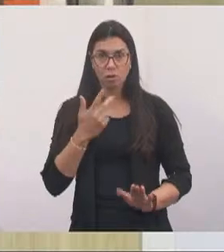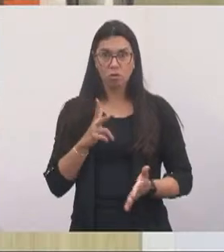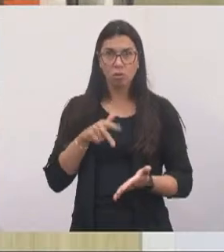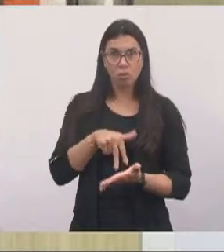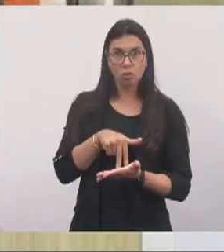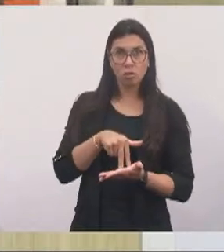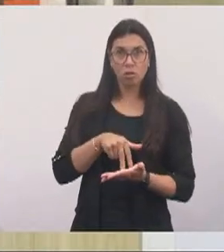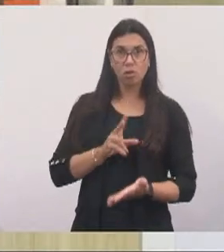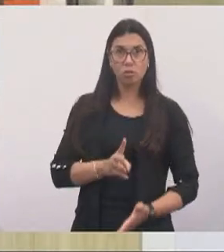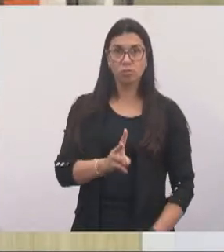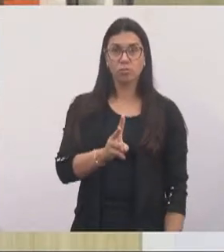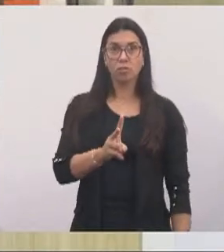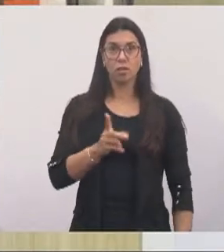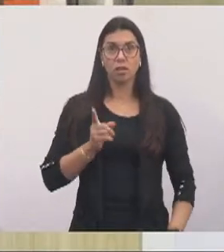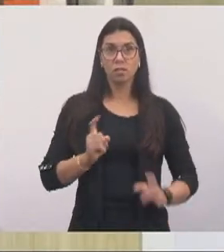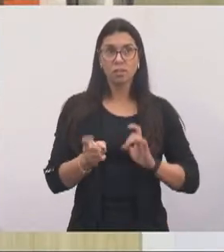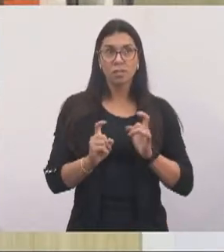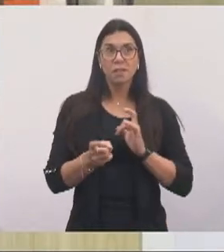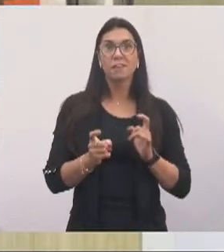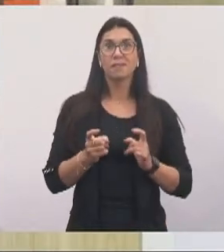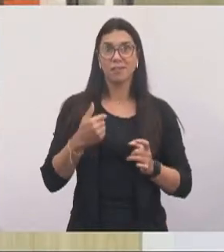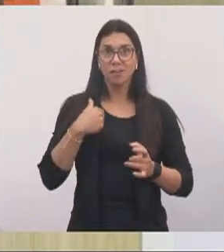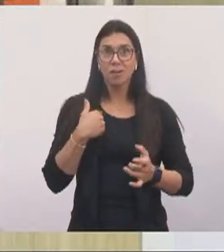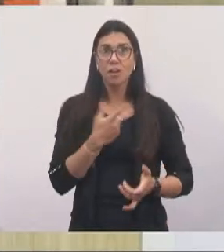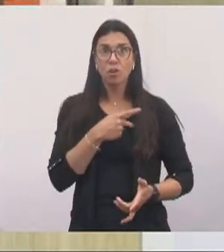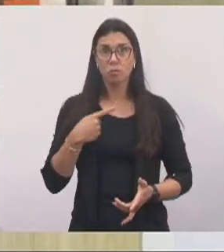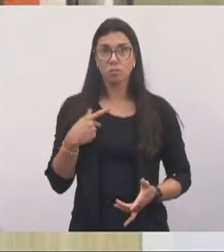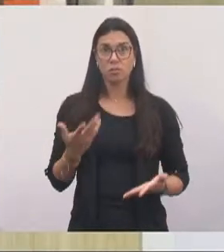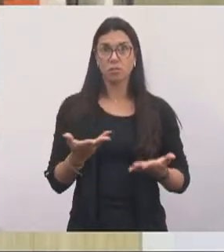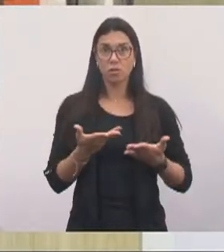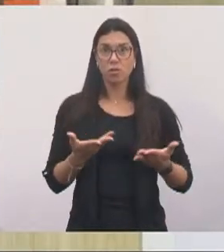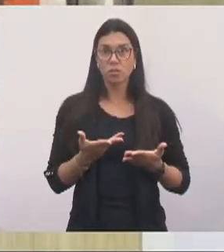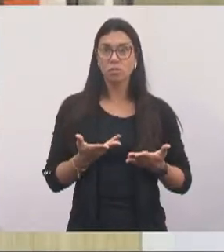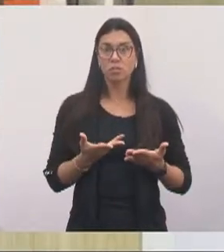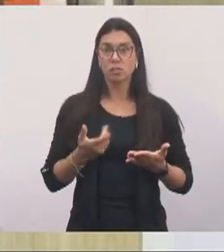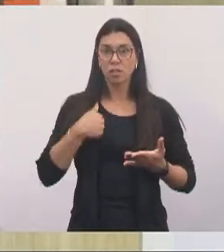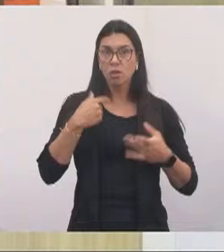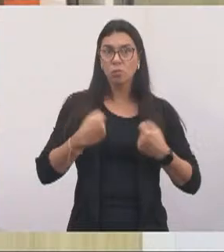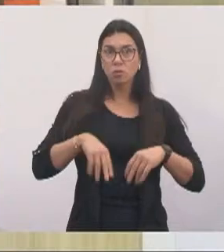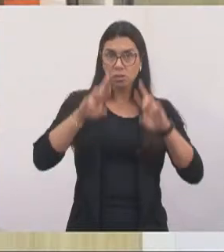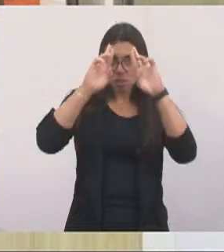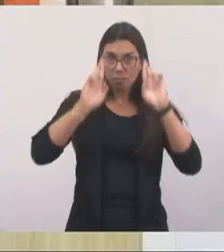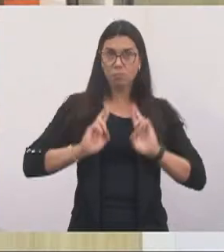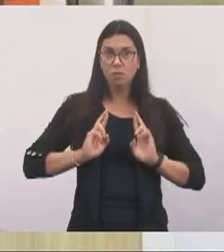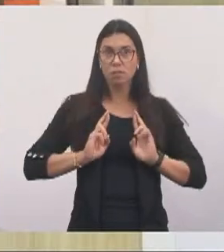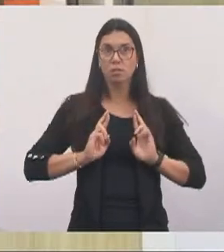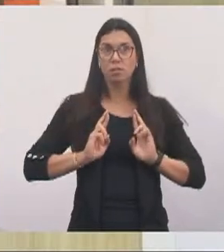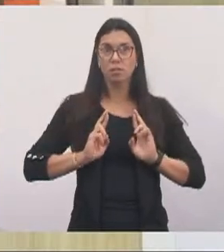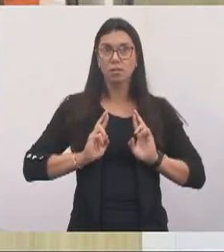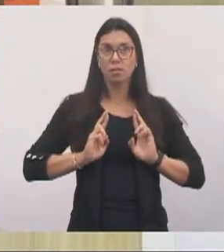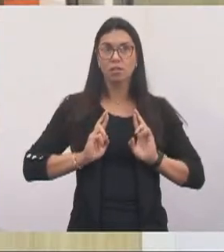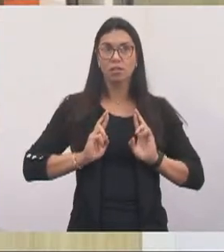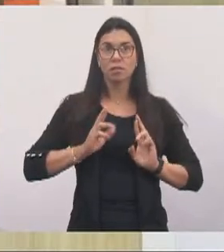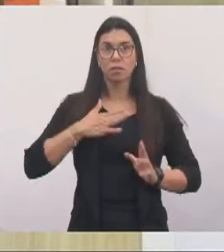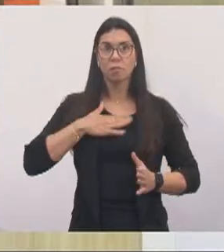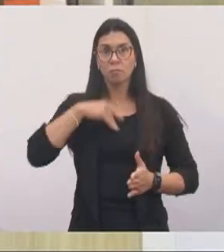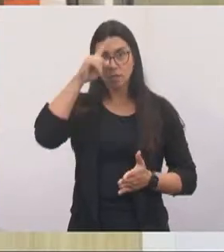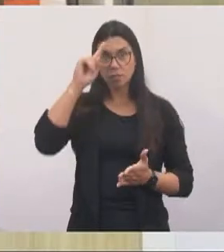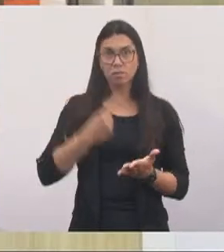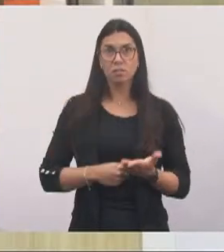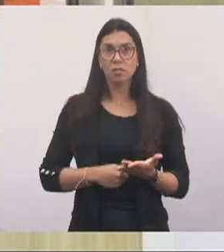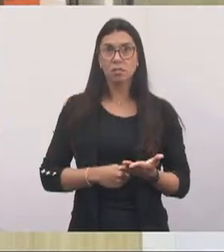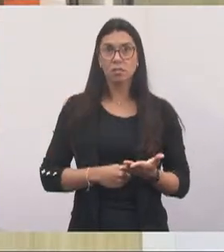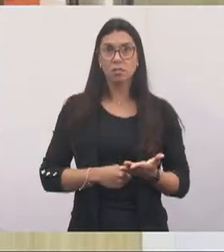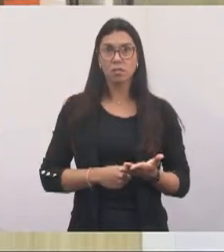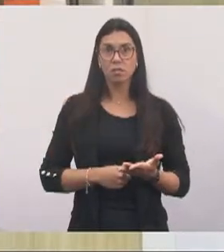Eu estou presidindo essa sessão. E sendo arbitrário. Tomei essa decisão. E sendo arbitrário. Eu preciso de respeito. Tomei a decisão. Não cabe